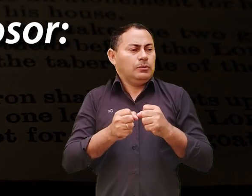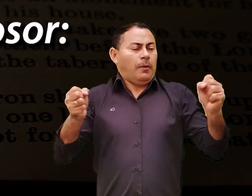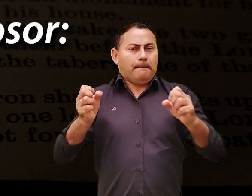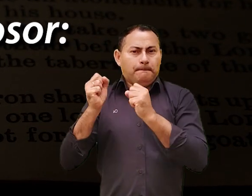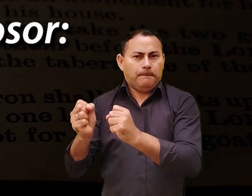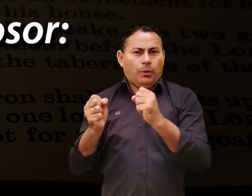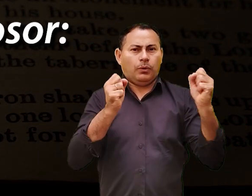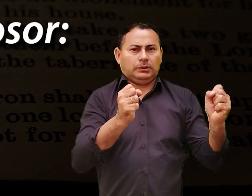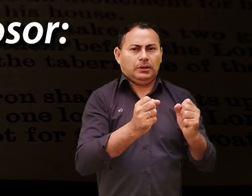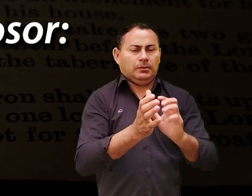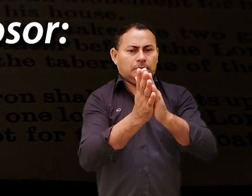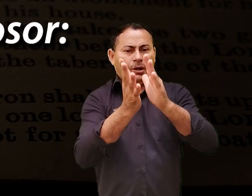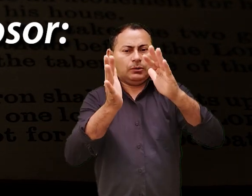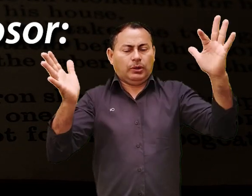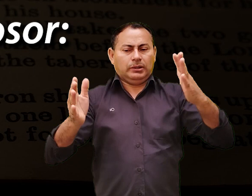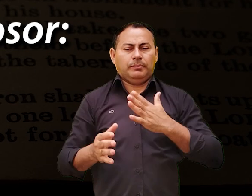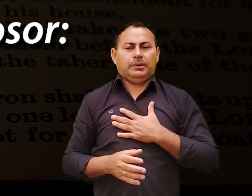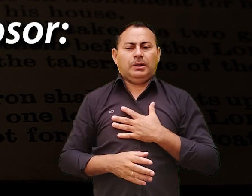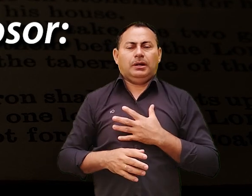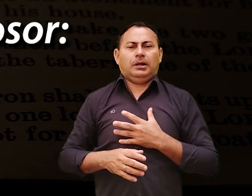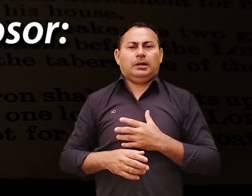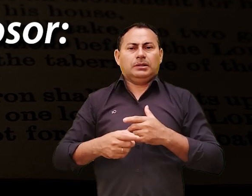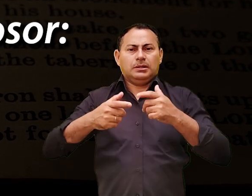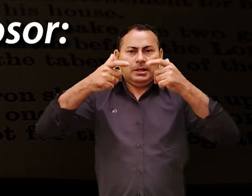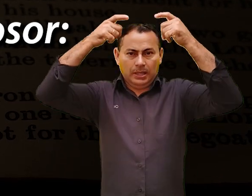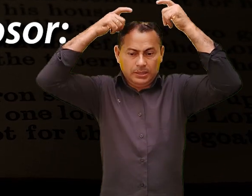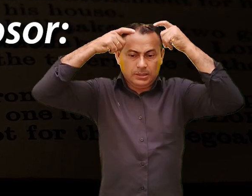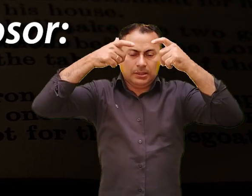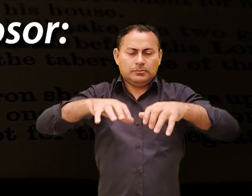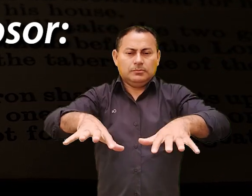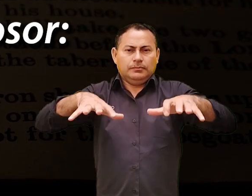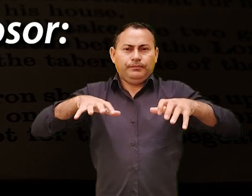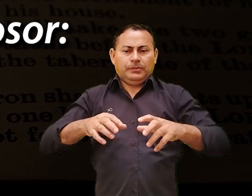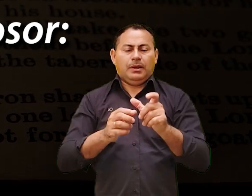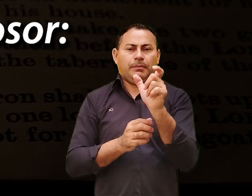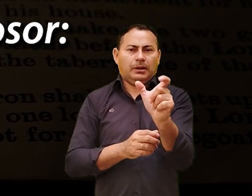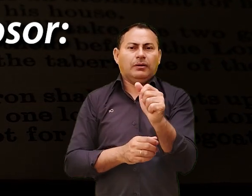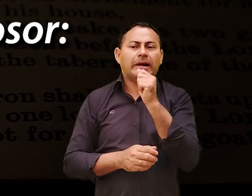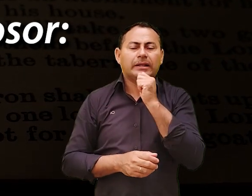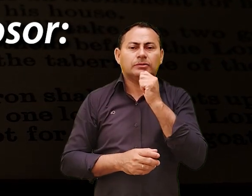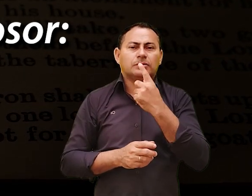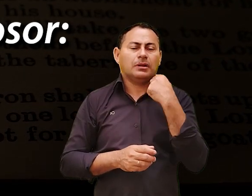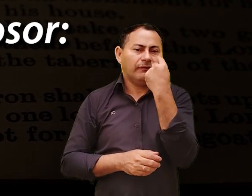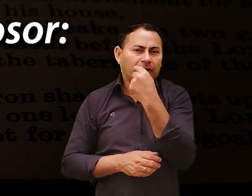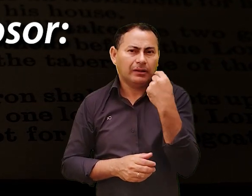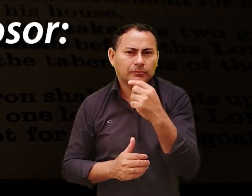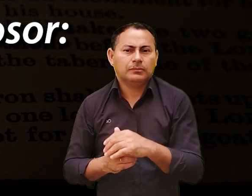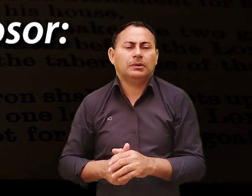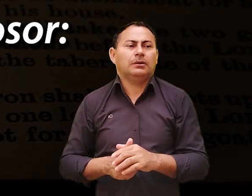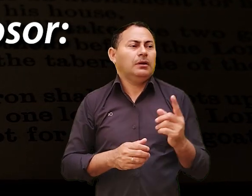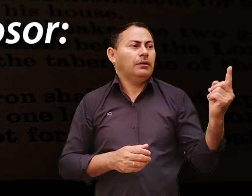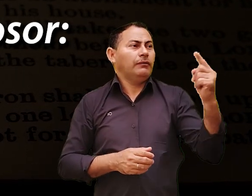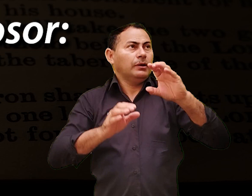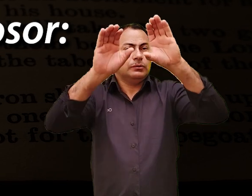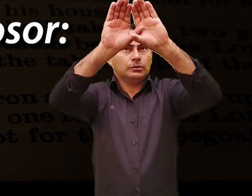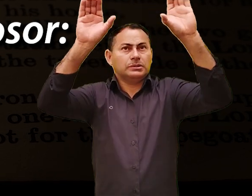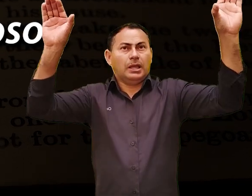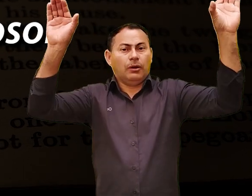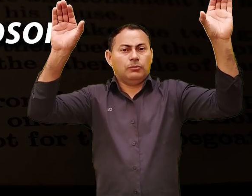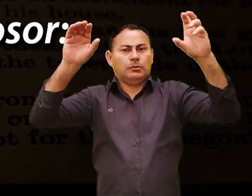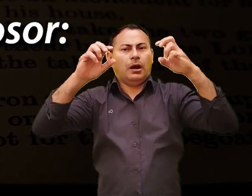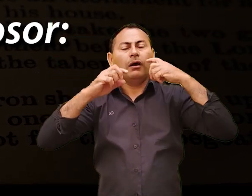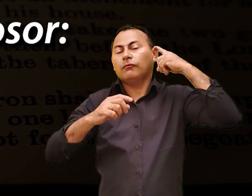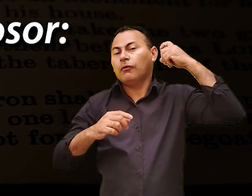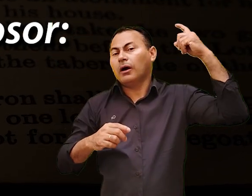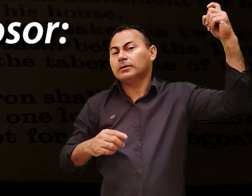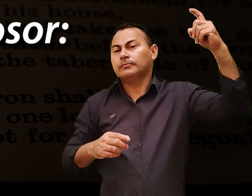enorme poder e para a glória da minha majestade? As palavras ainda estavam nos seus lábios, quando veio do céu uma voz que